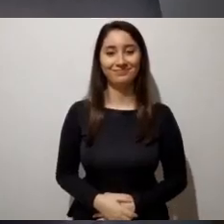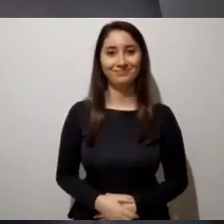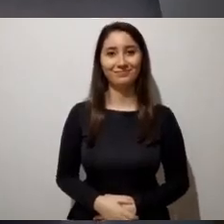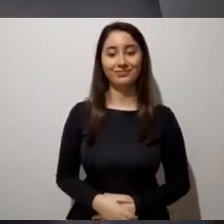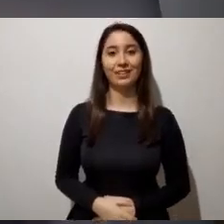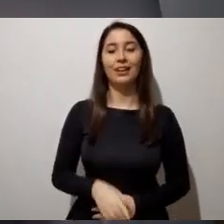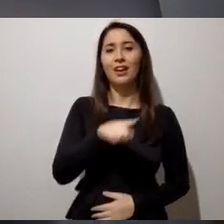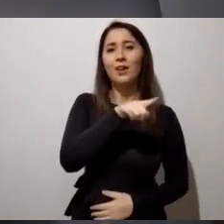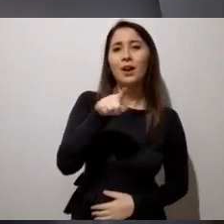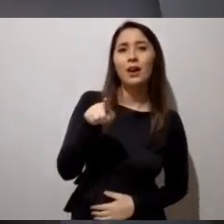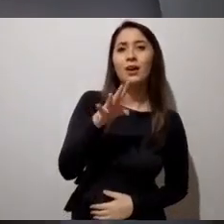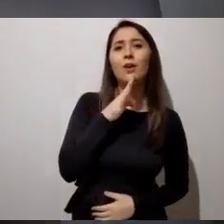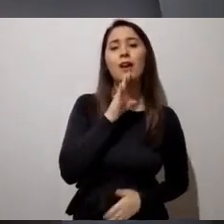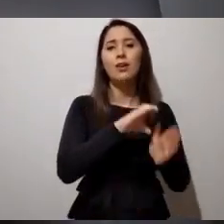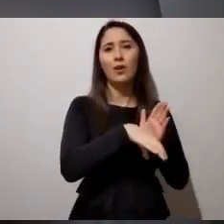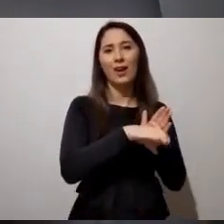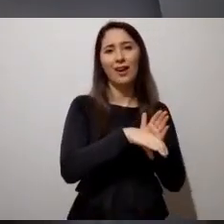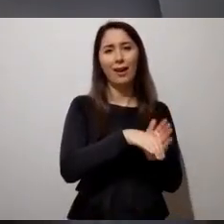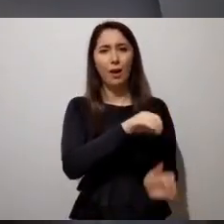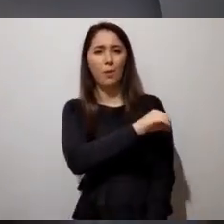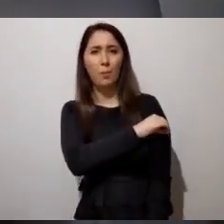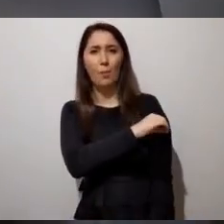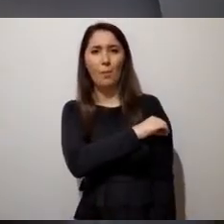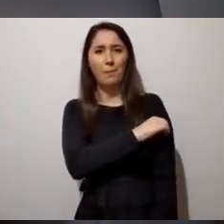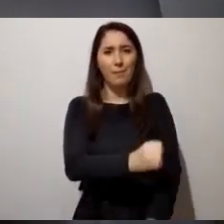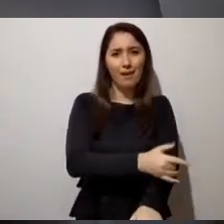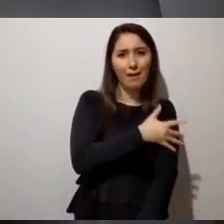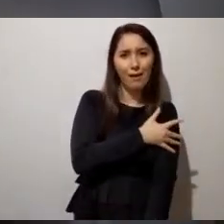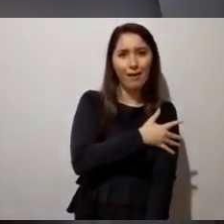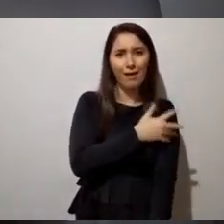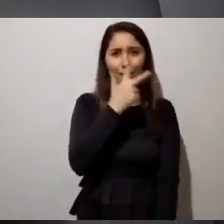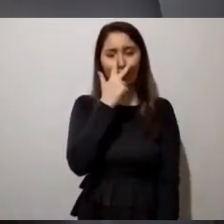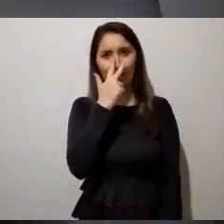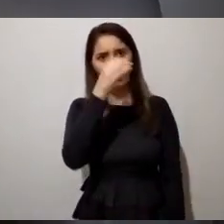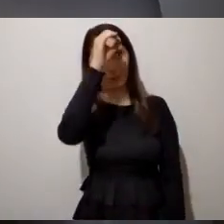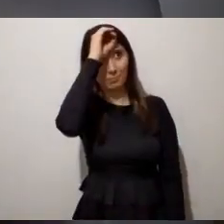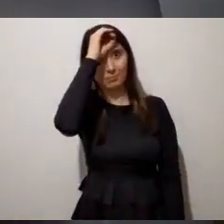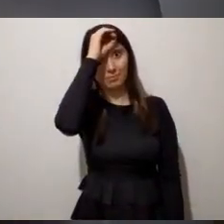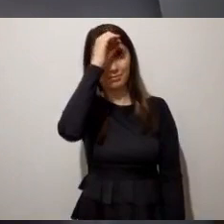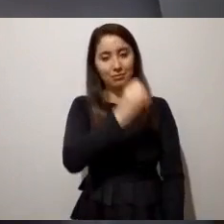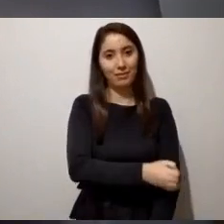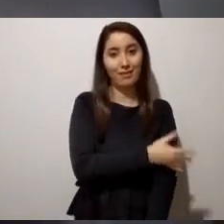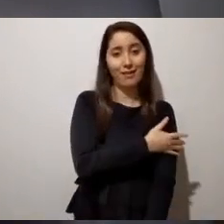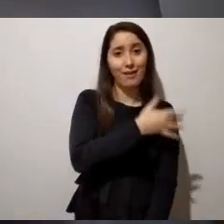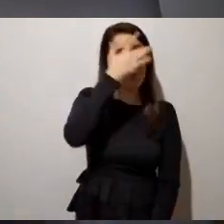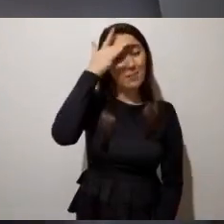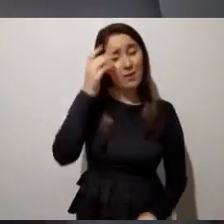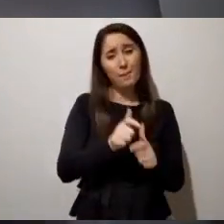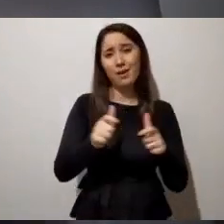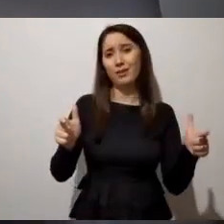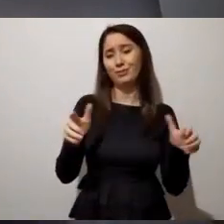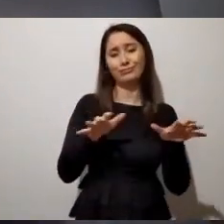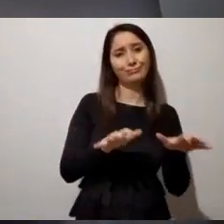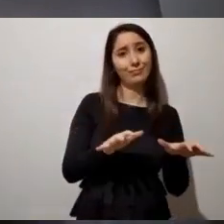Você já ouviu falar no conceito analfabeto emocional? Sabia que a maioria das pessoas são assim? Porque nós